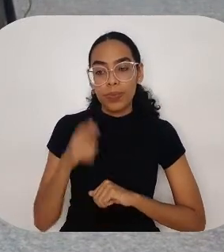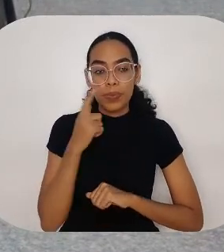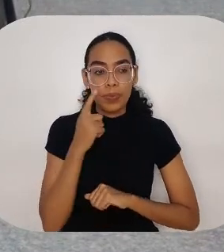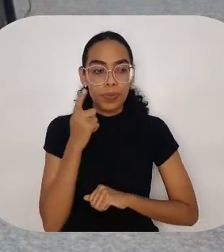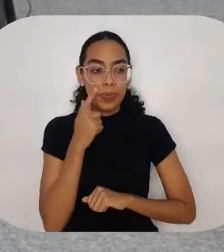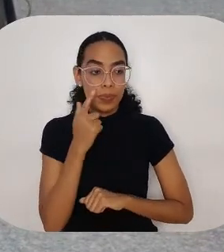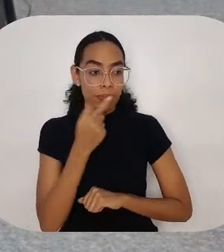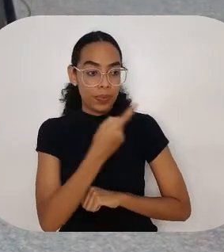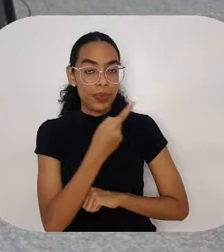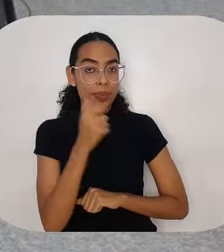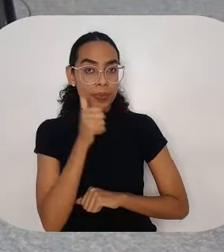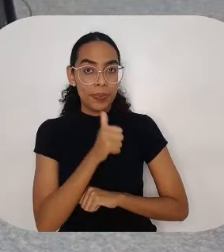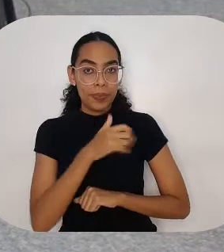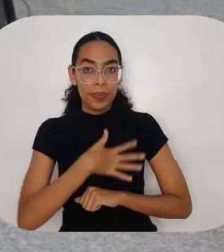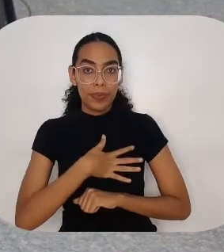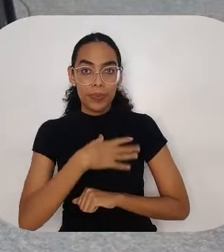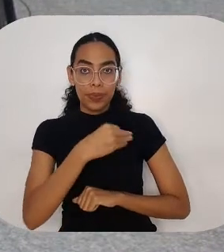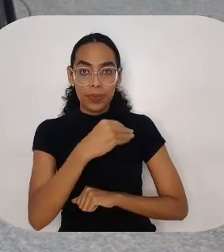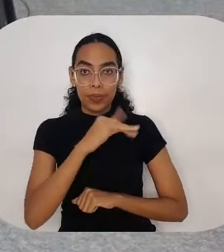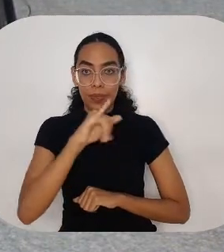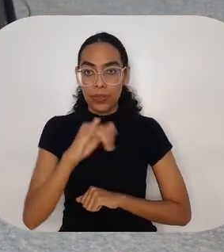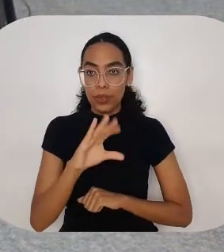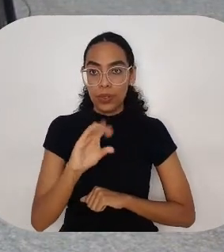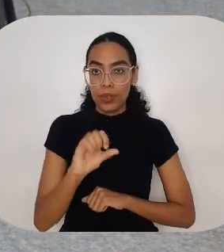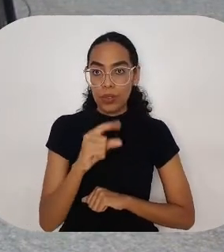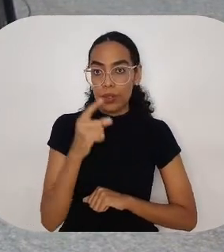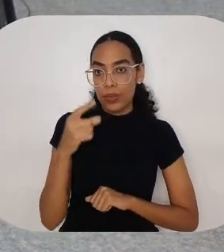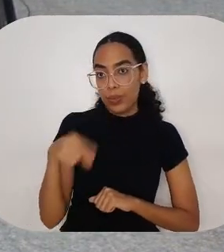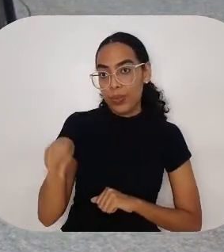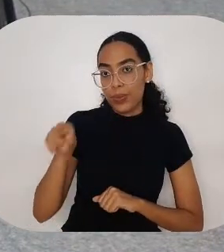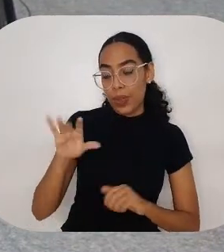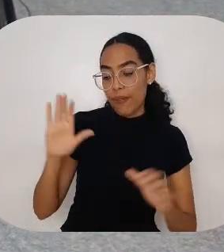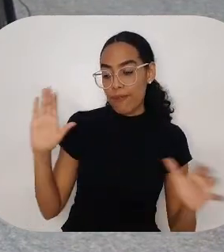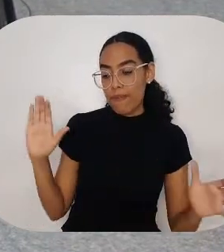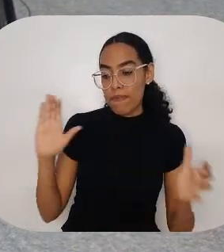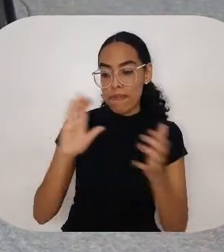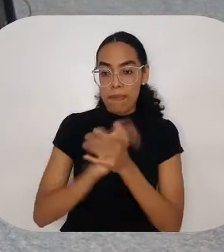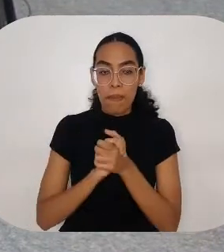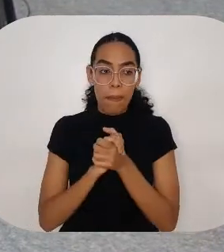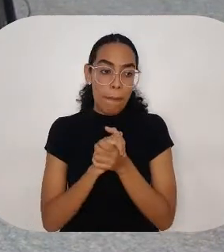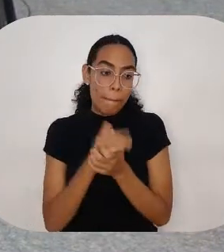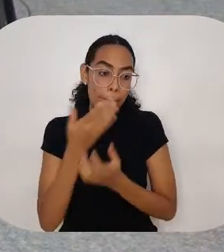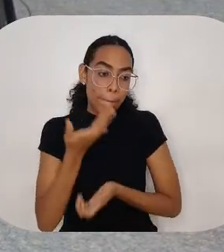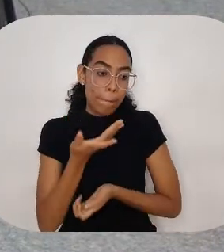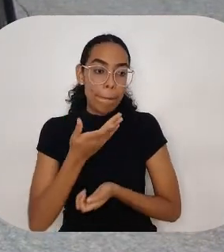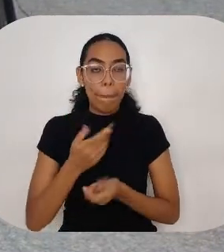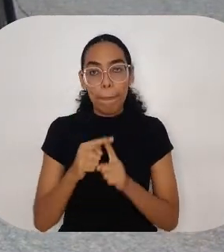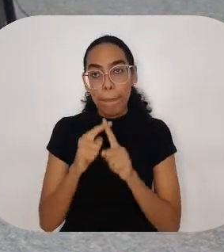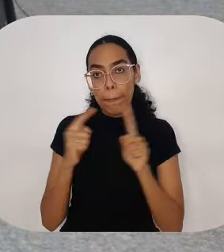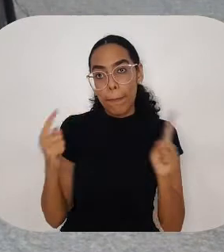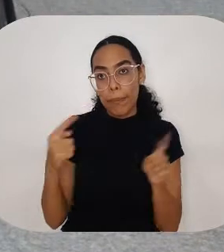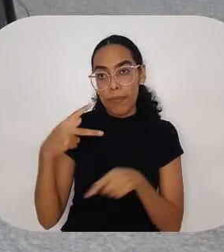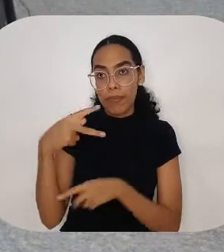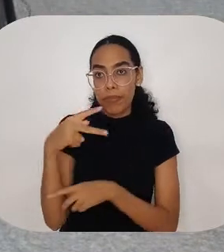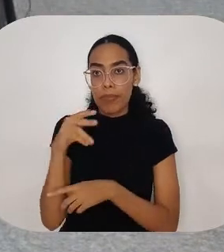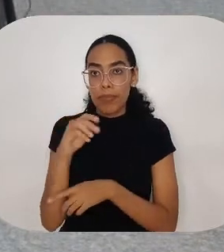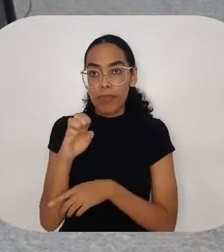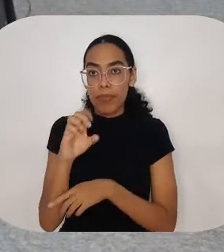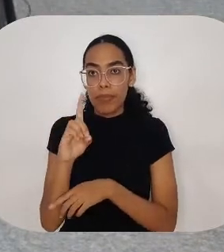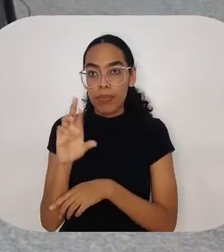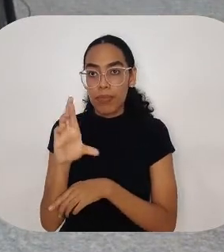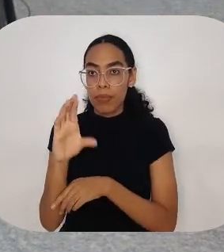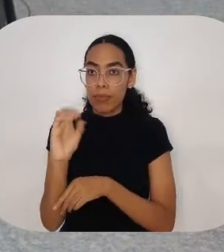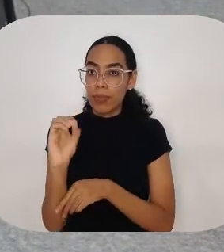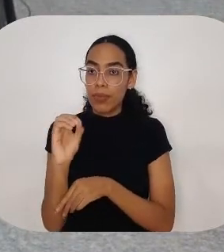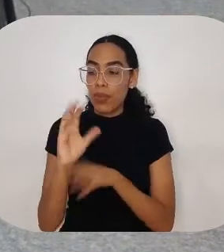Com a filha de João, Antônio ia se casar. Tadinho. Mas Pedro fugiu